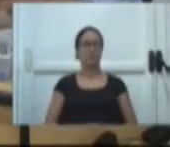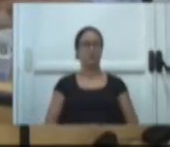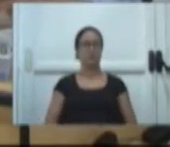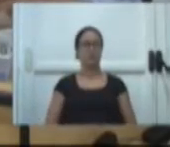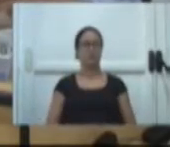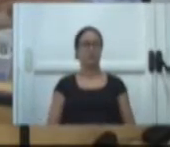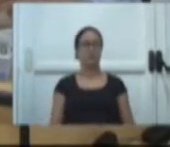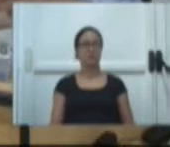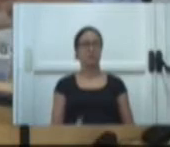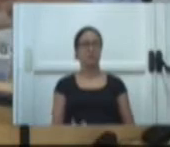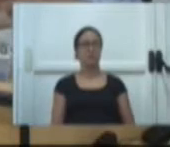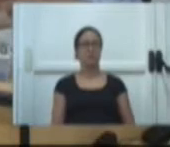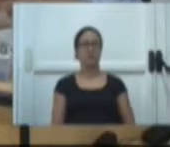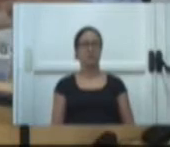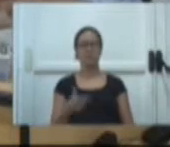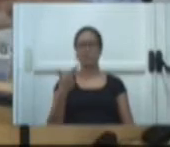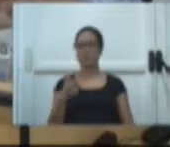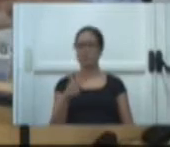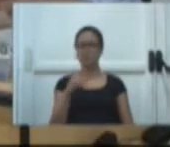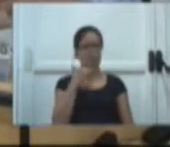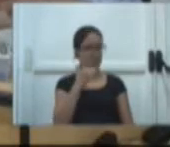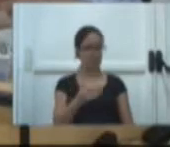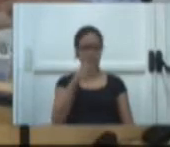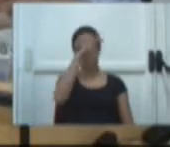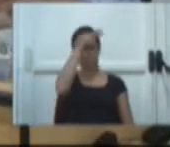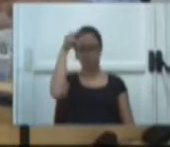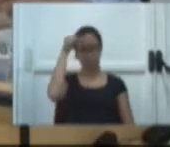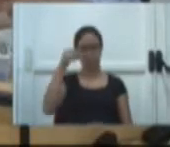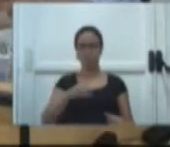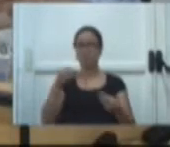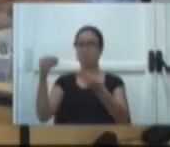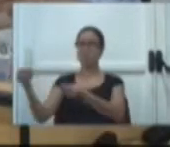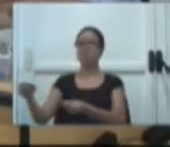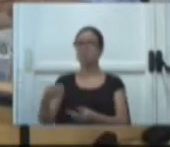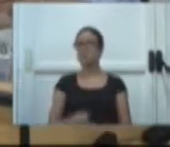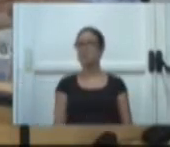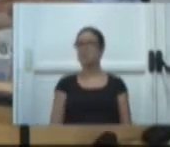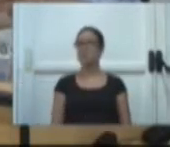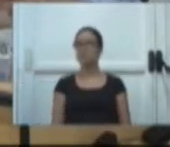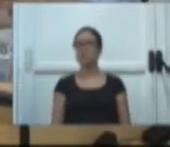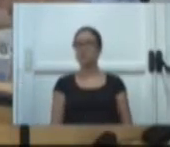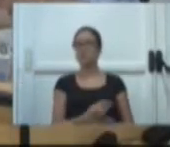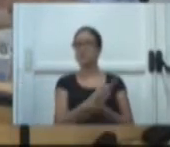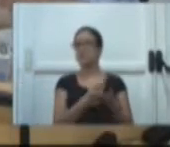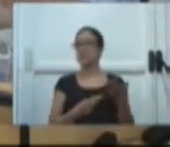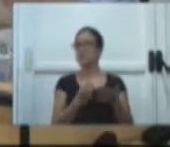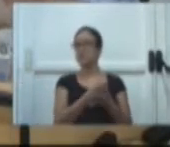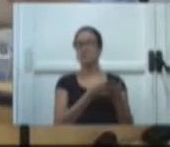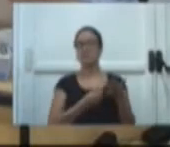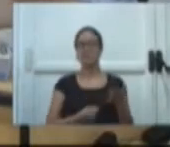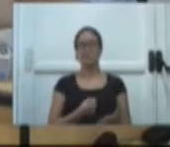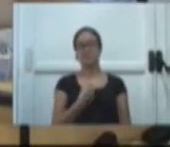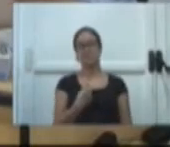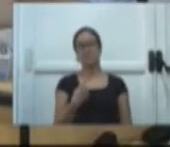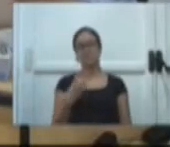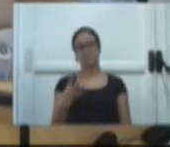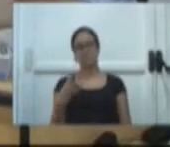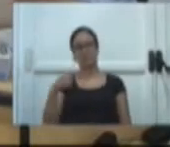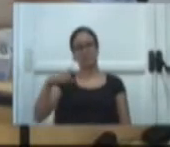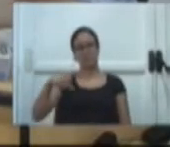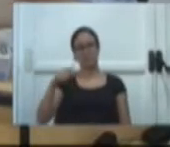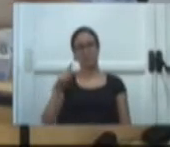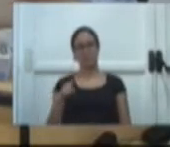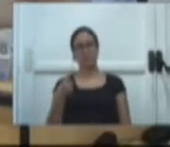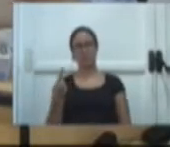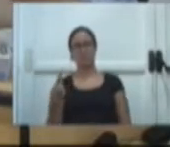discuti-lo? Não havendo, encaminhe-se ao Poder Executivo. Requerimento 147/2015,